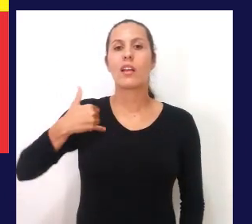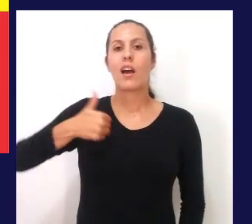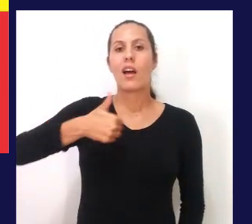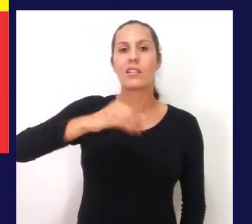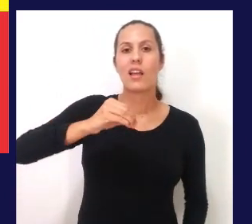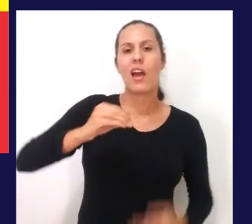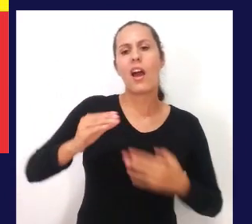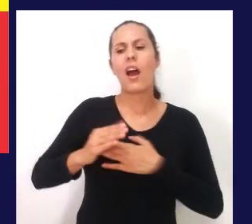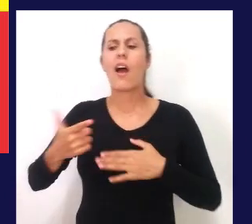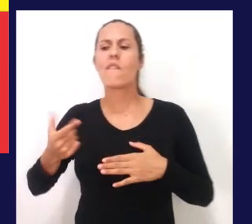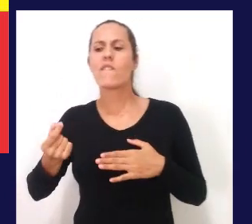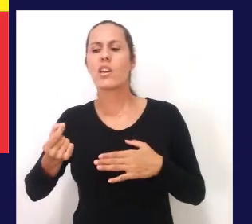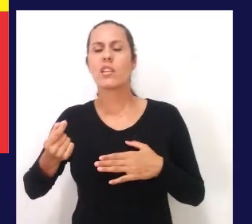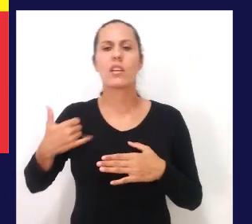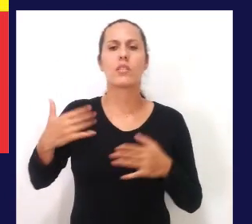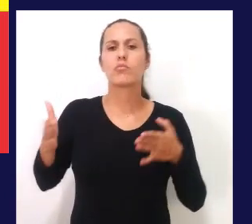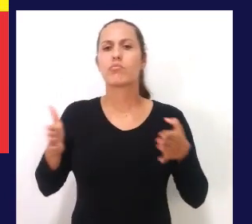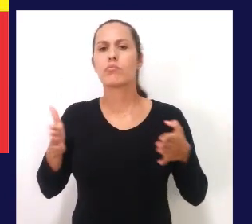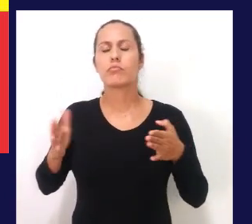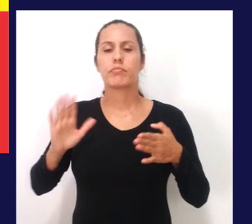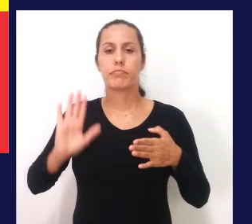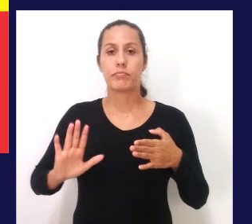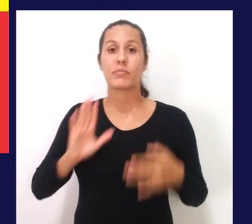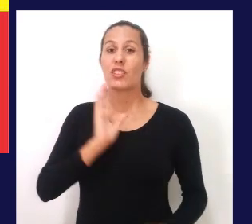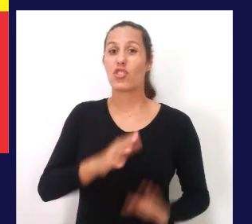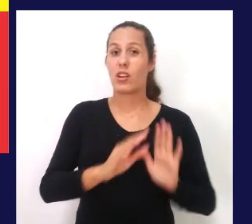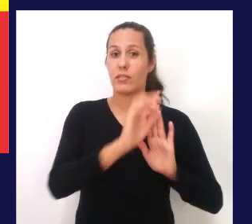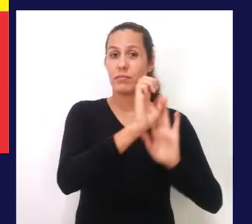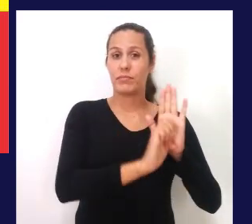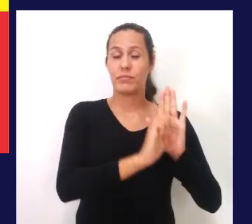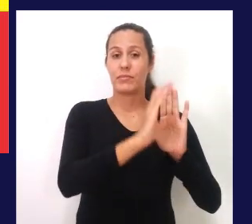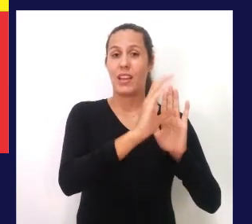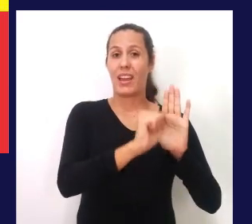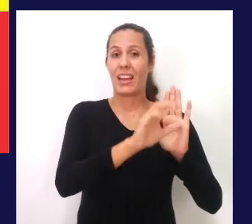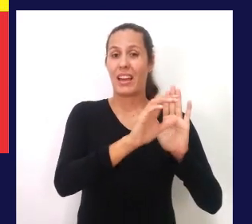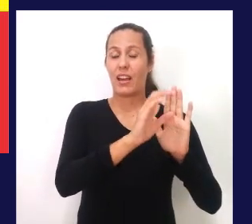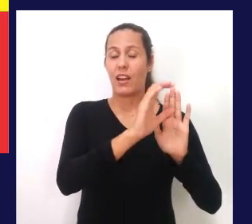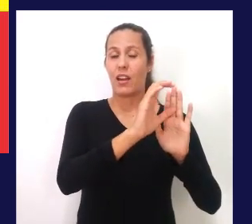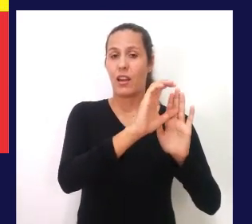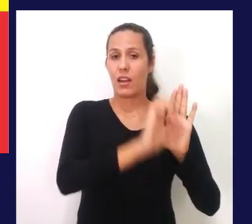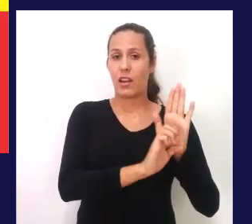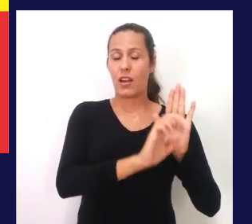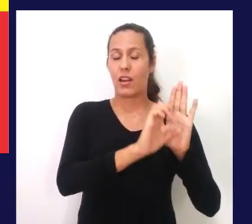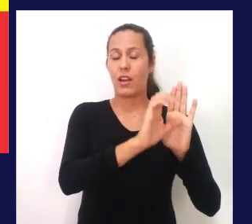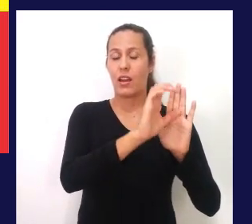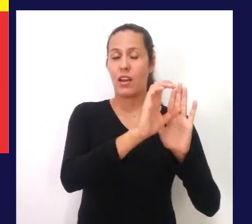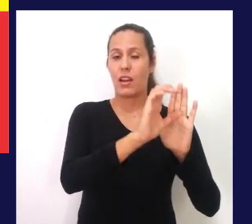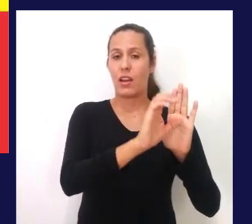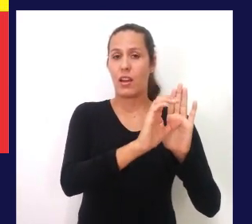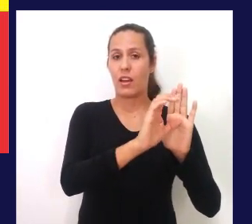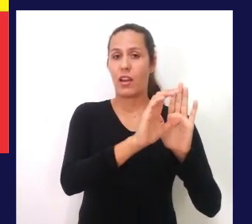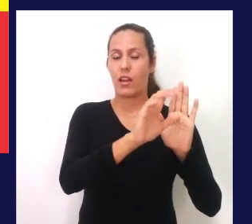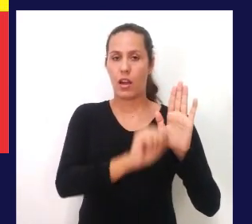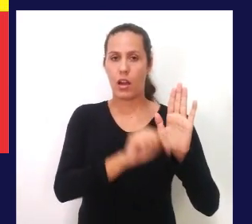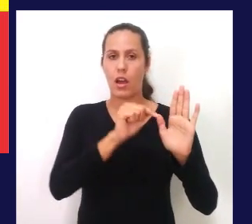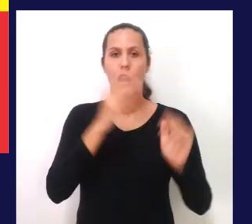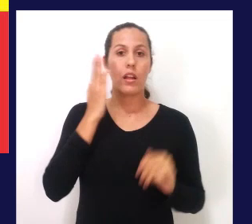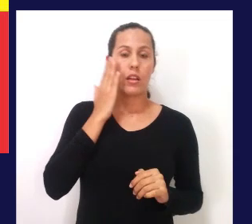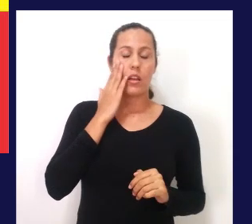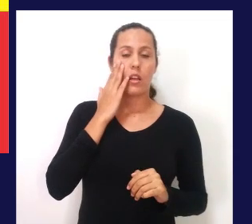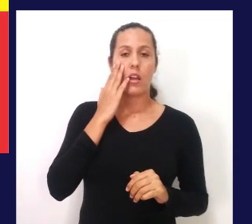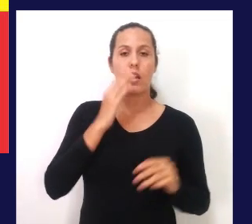anos incompletos. Já o ECA, que é o Estatuto da Criança e do Adolescente, compreende esse período